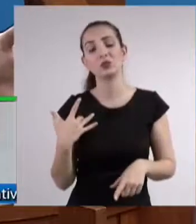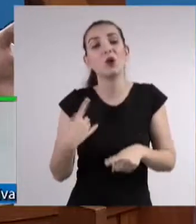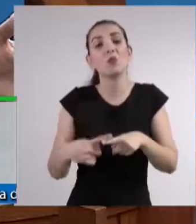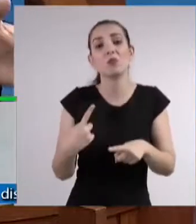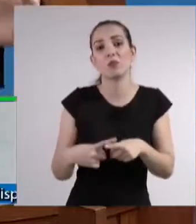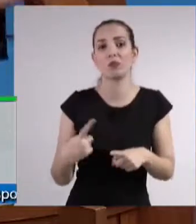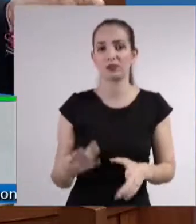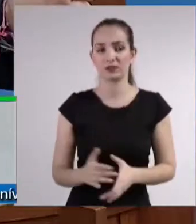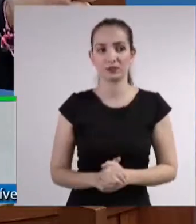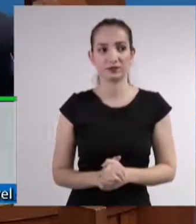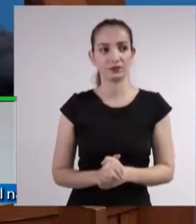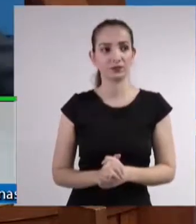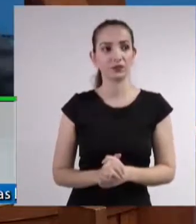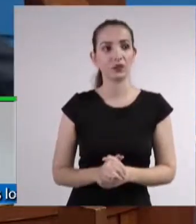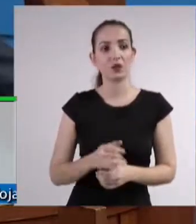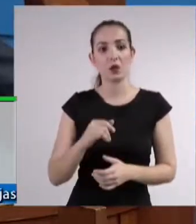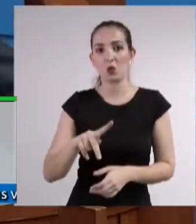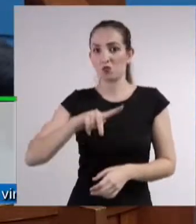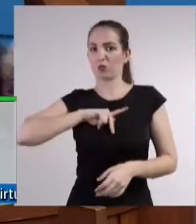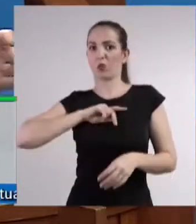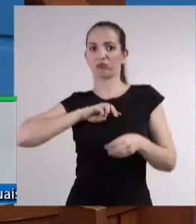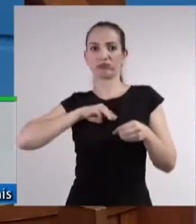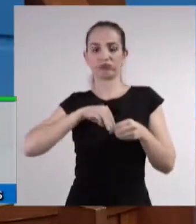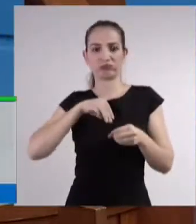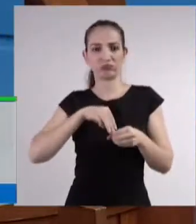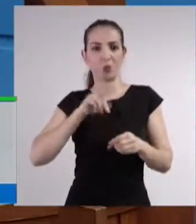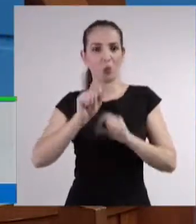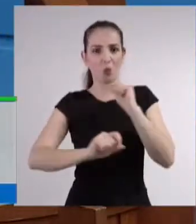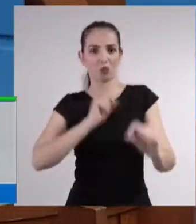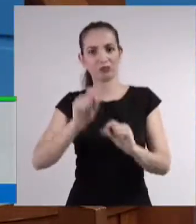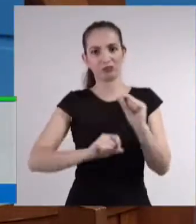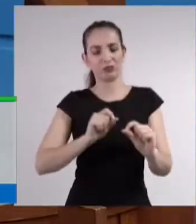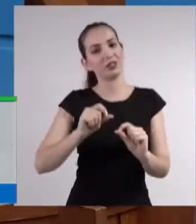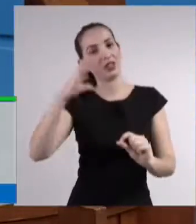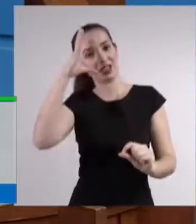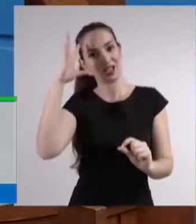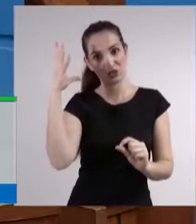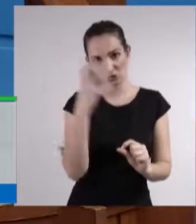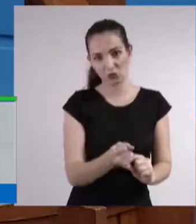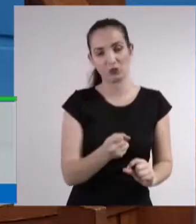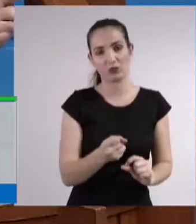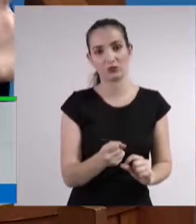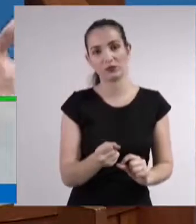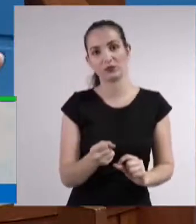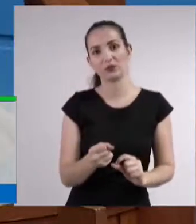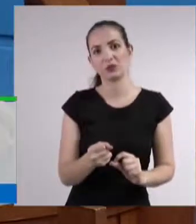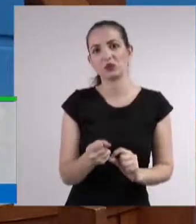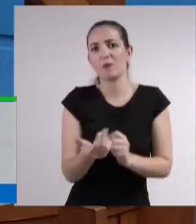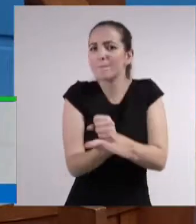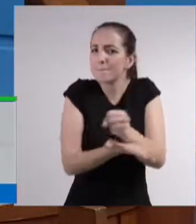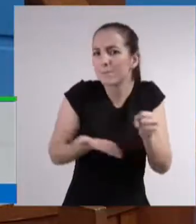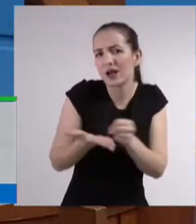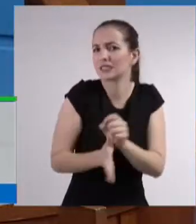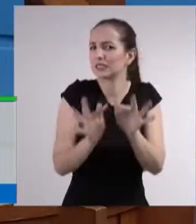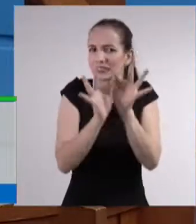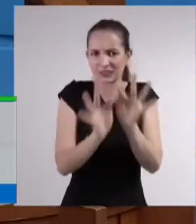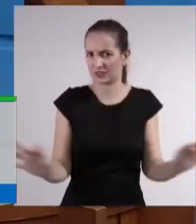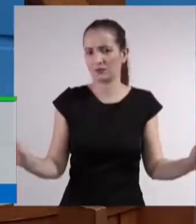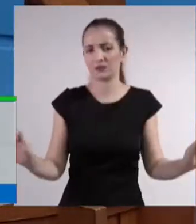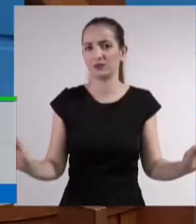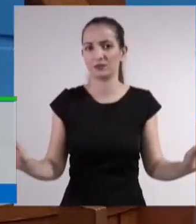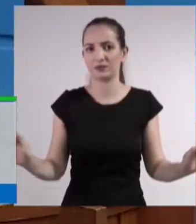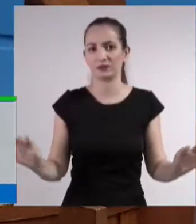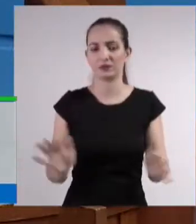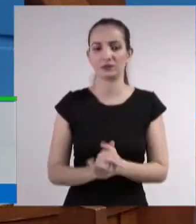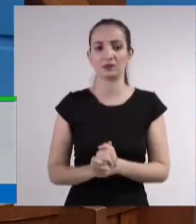porque no seu município aquilo que poderia ser resolvido primariamente, de uma forma